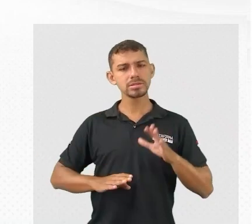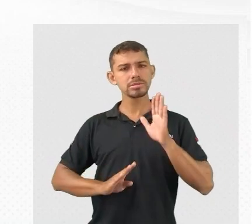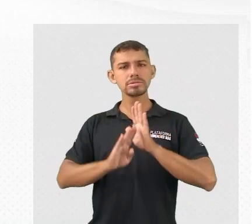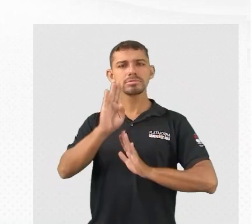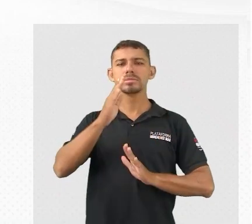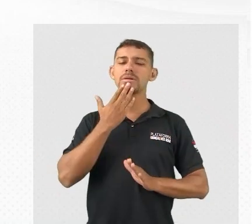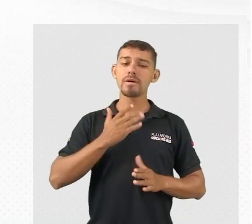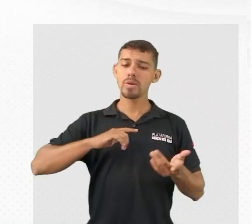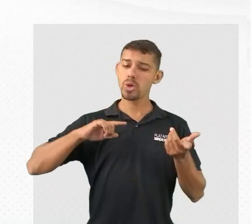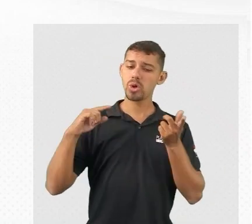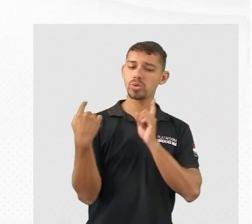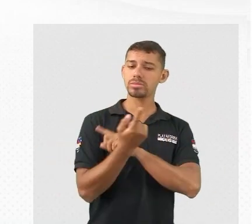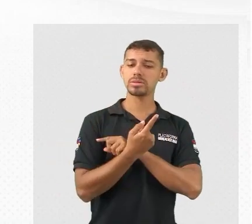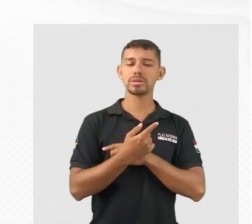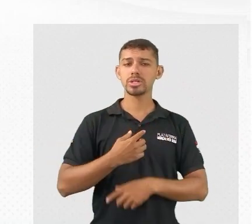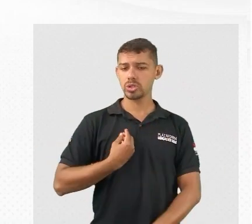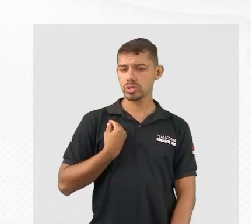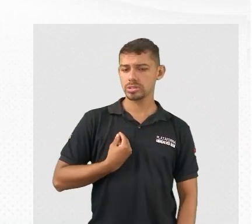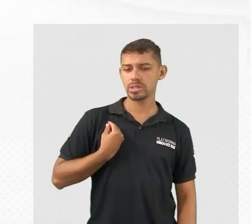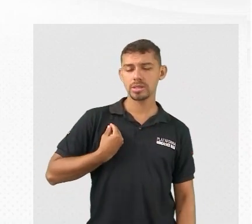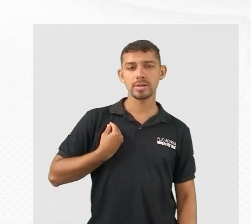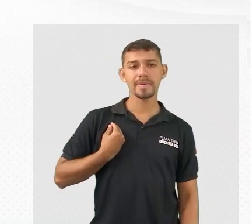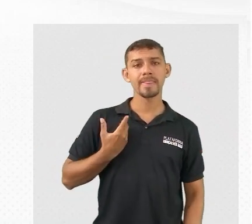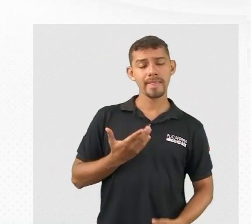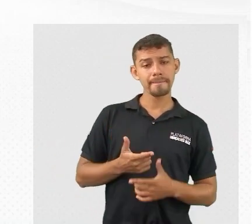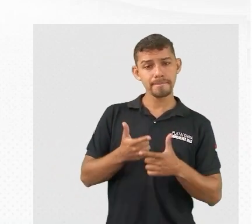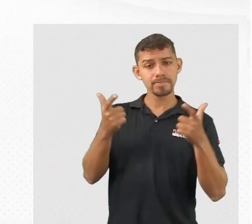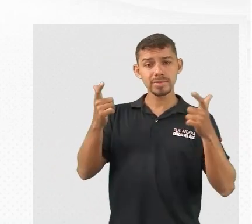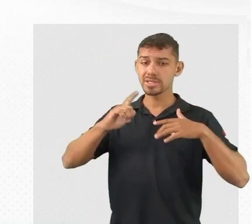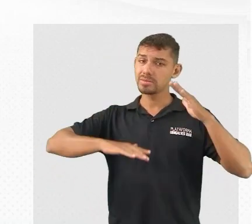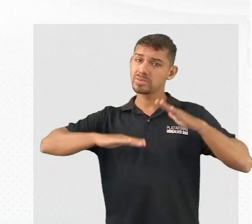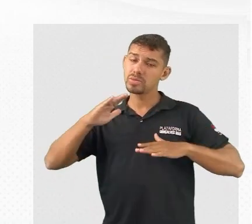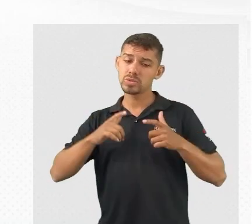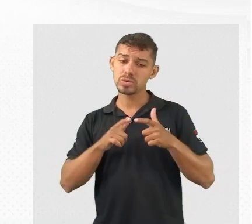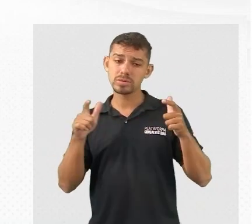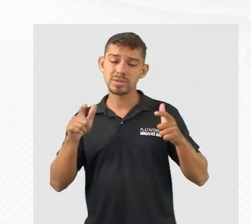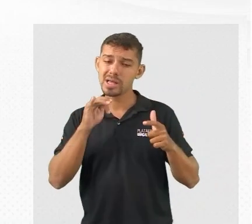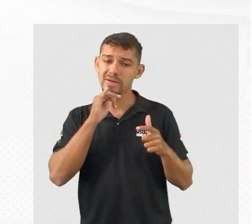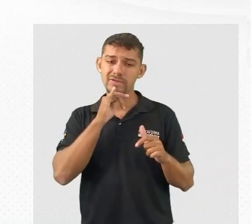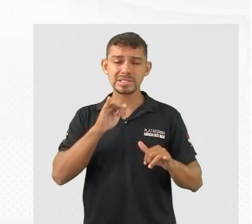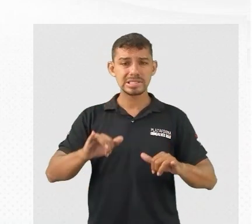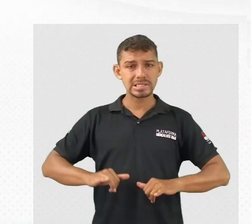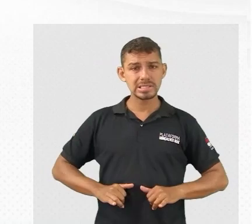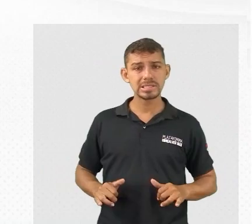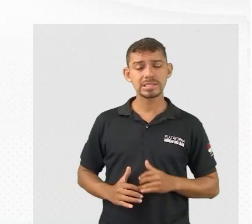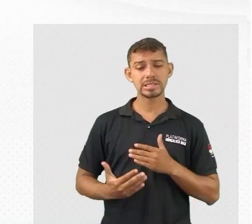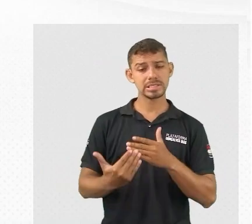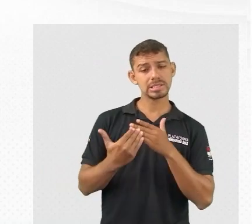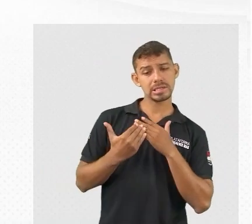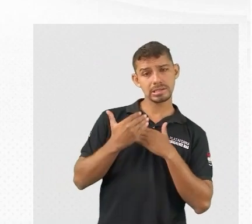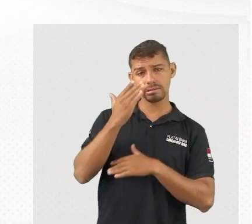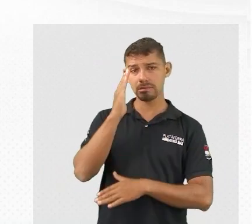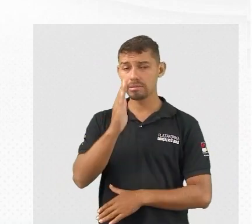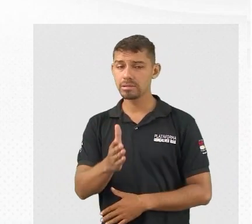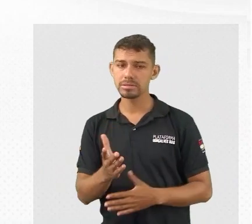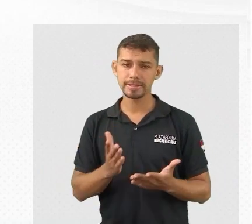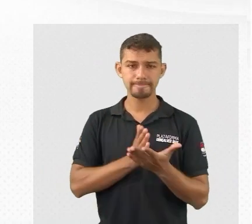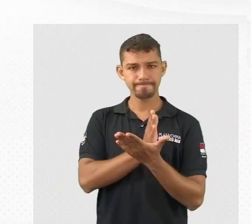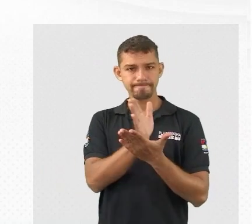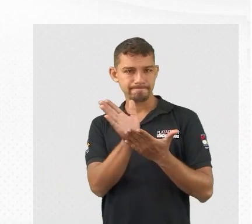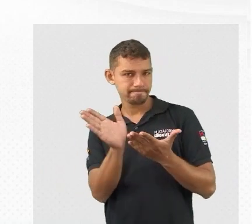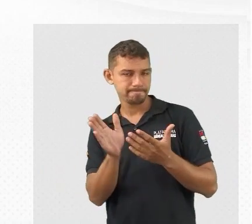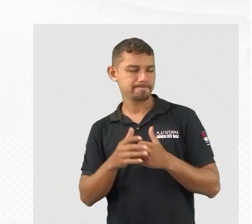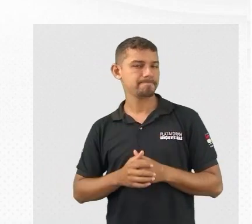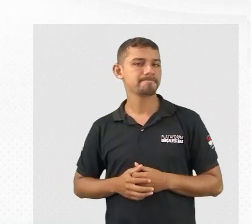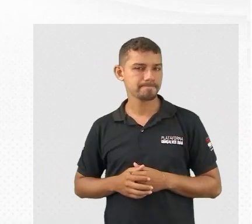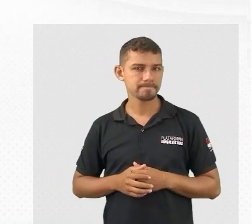as contradições da nossa existência, e essas contradições, em muitos momentos, elas nos afetam direto ou indiretamente, né? Então, o